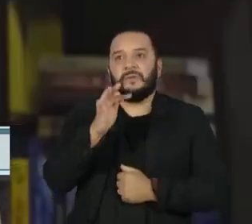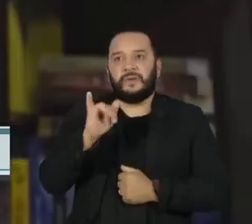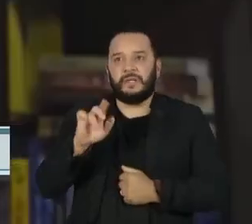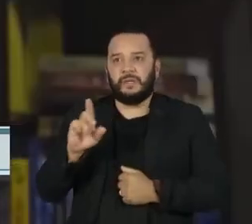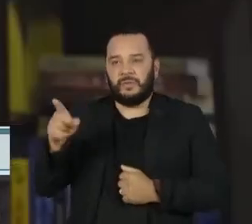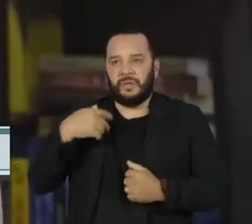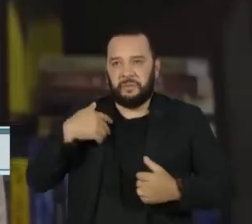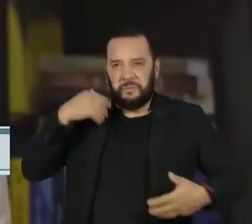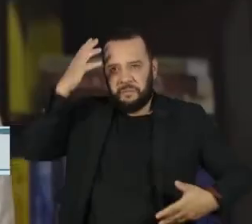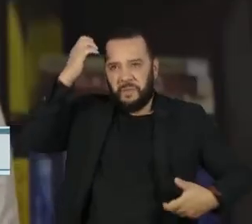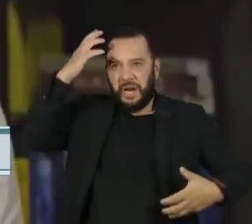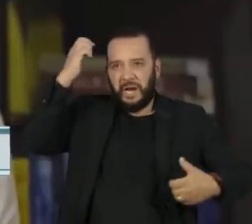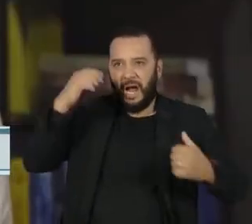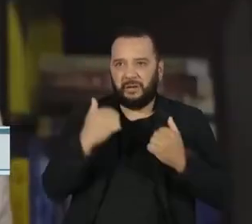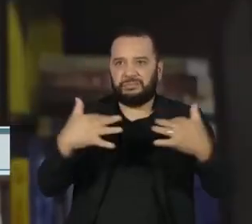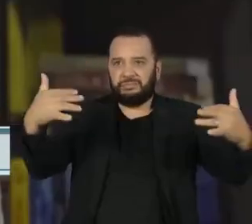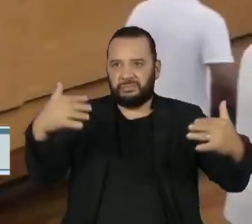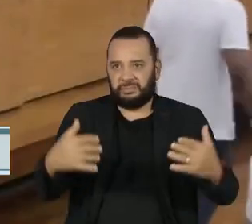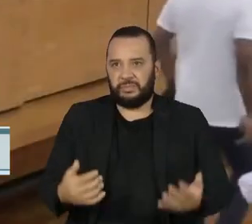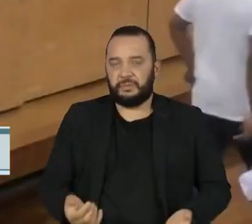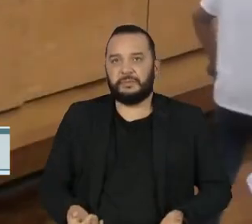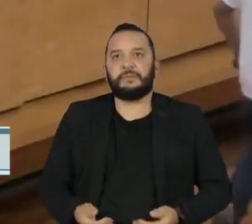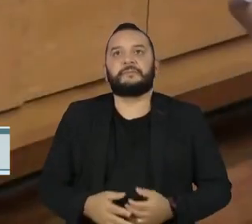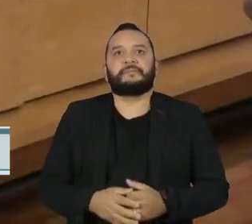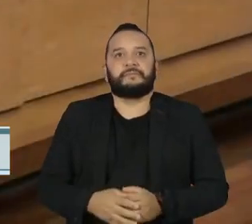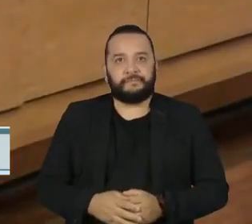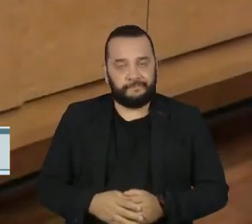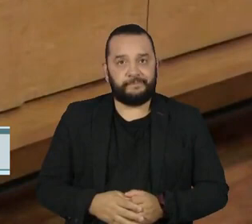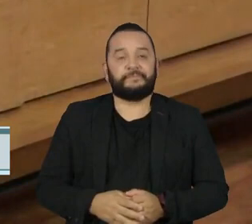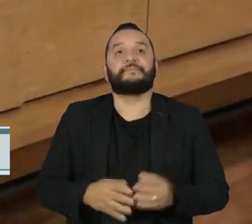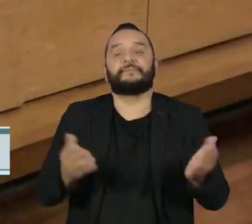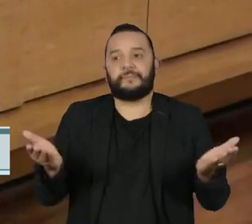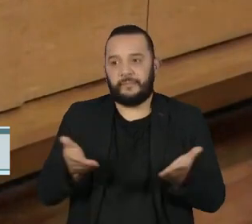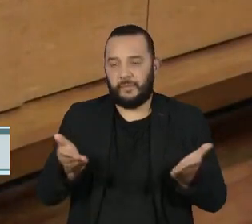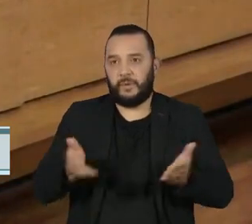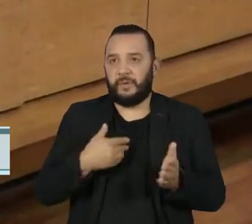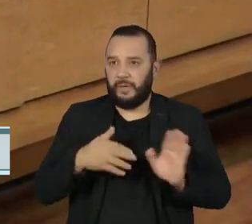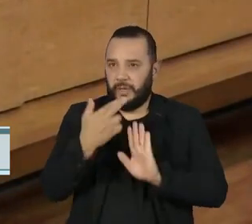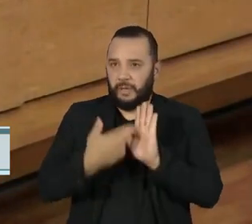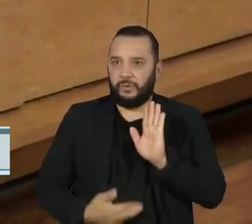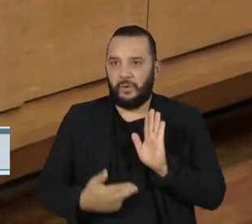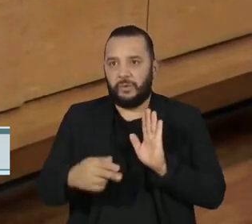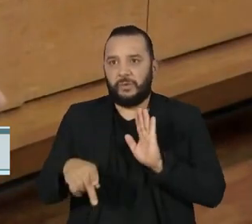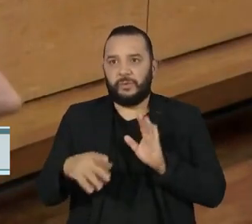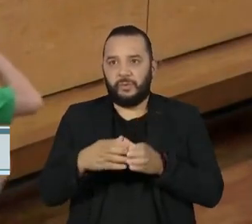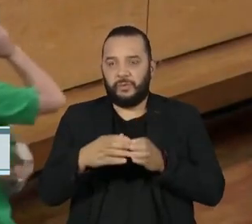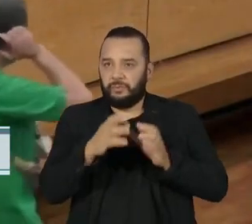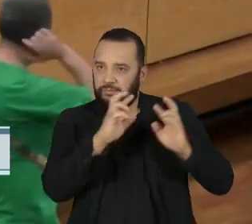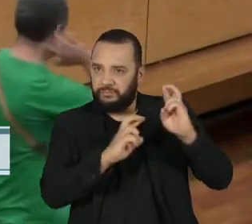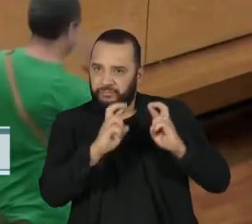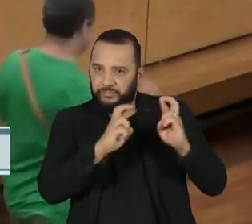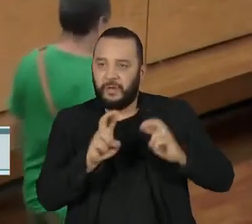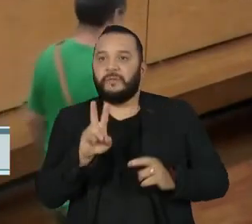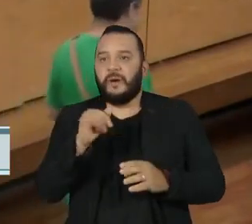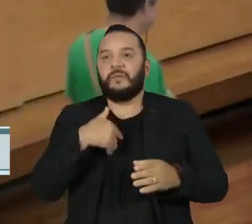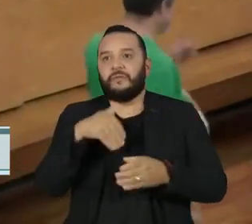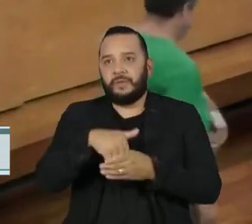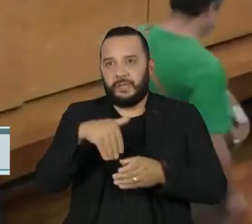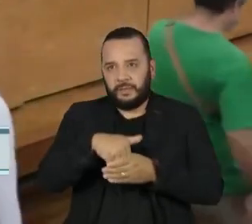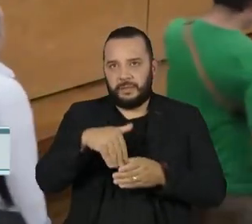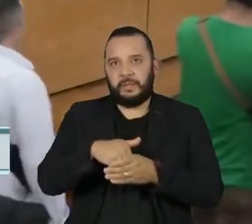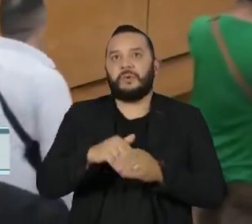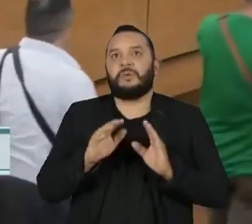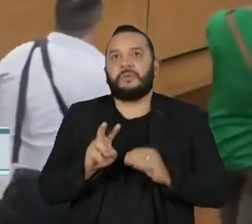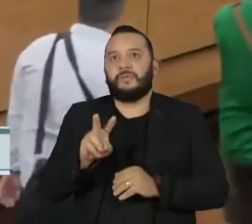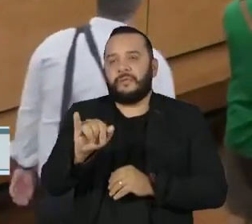de macaco de auditório no plenário agora o relatório da corregedoria vai para votação em plenário